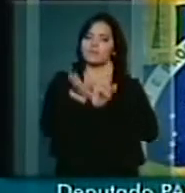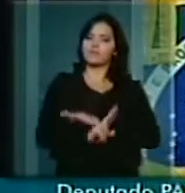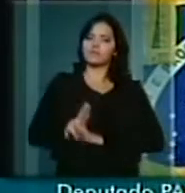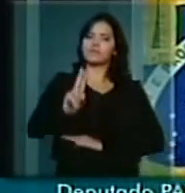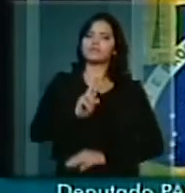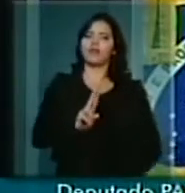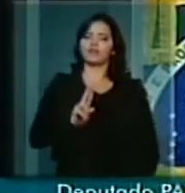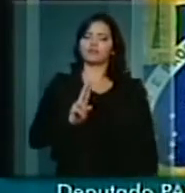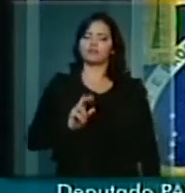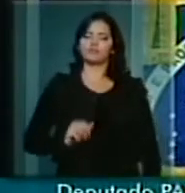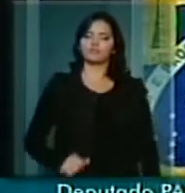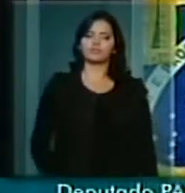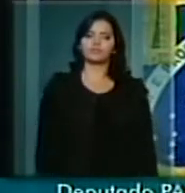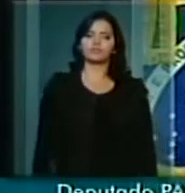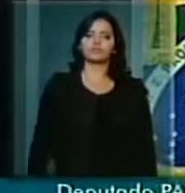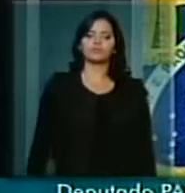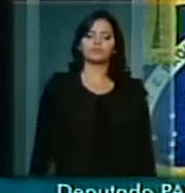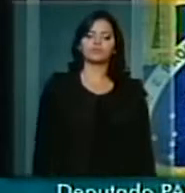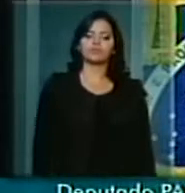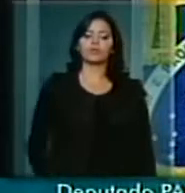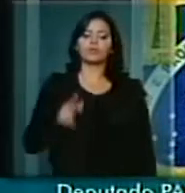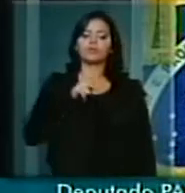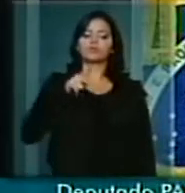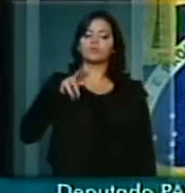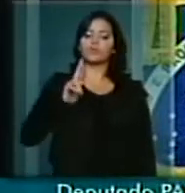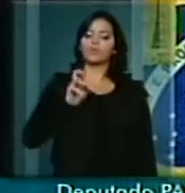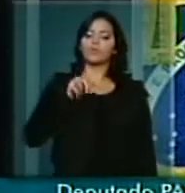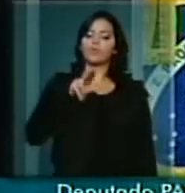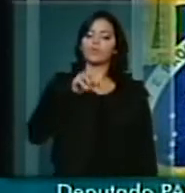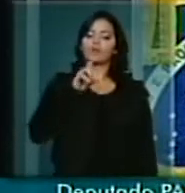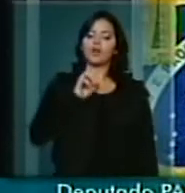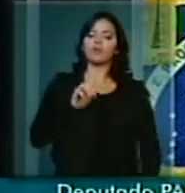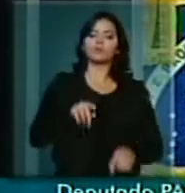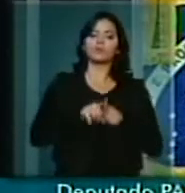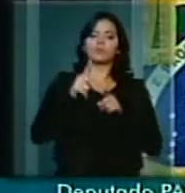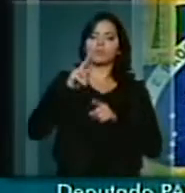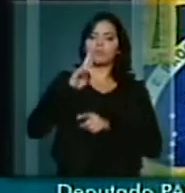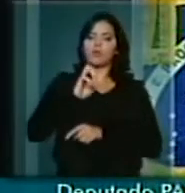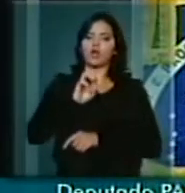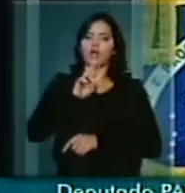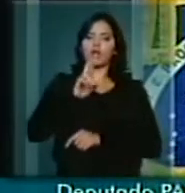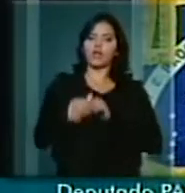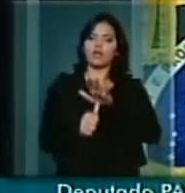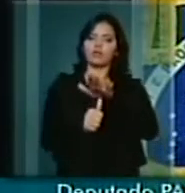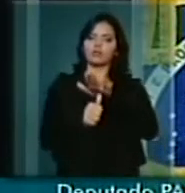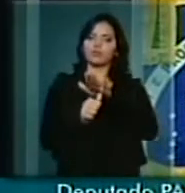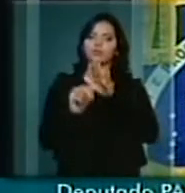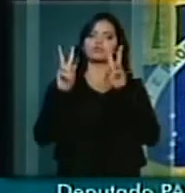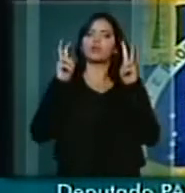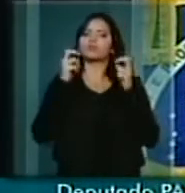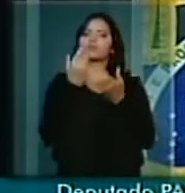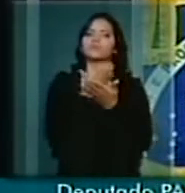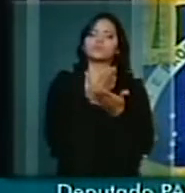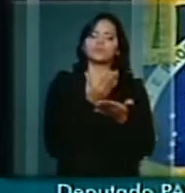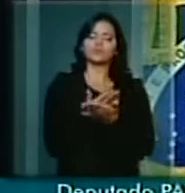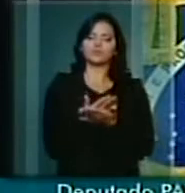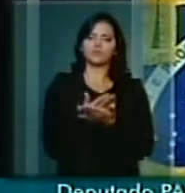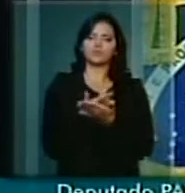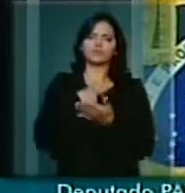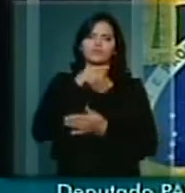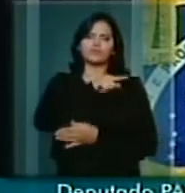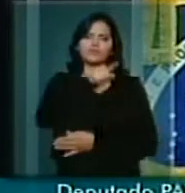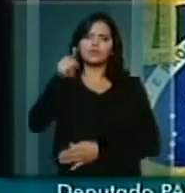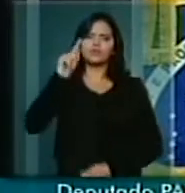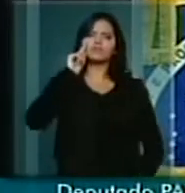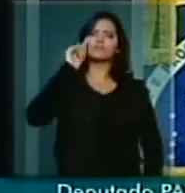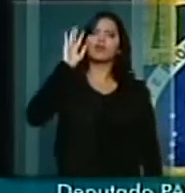Maria. O professor Ronaldo Mota, pró-reitor de assuntos estudantis. E vocês